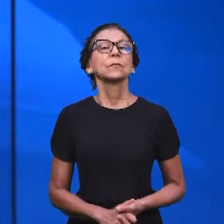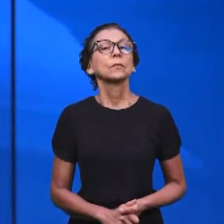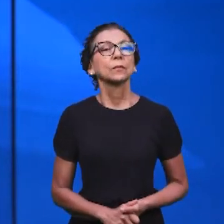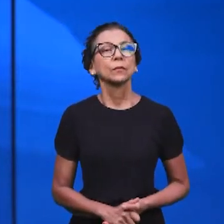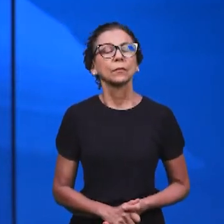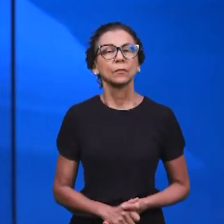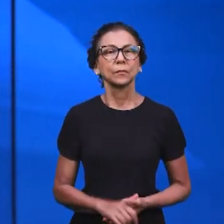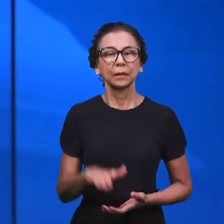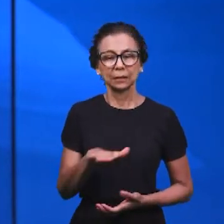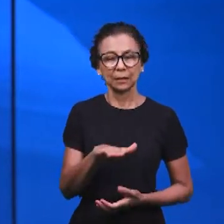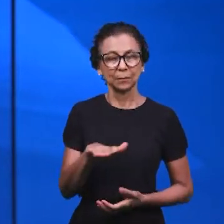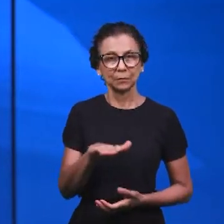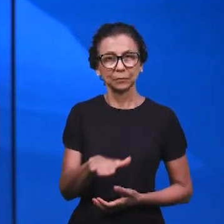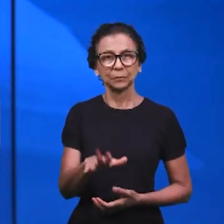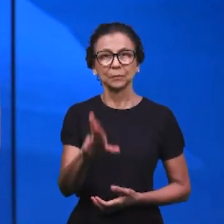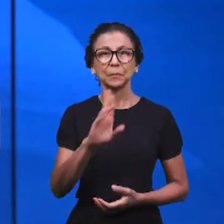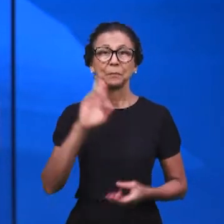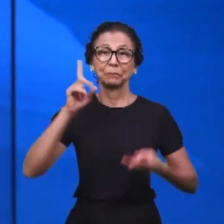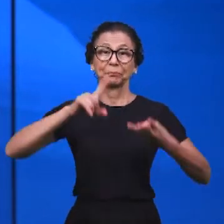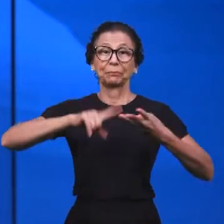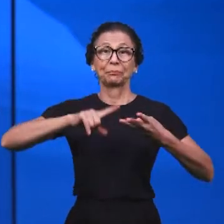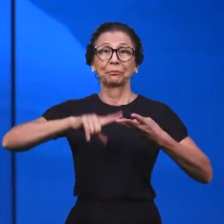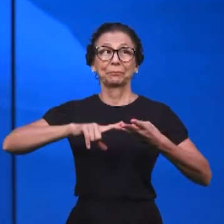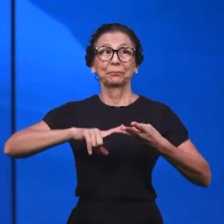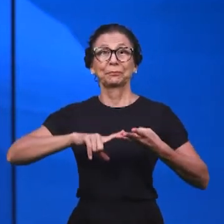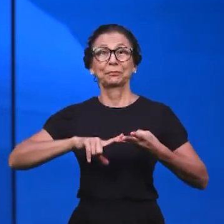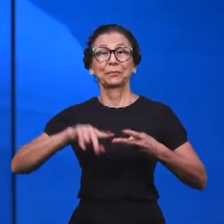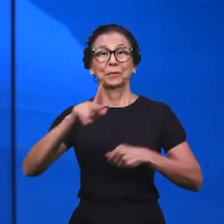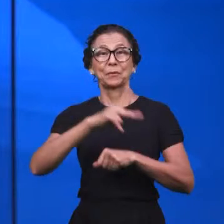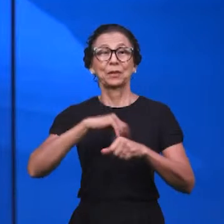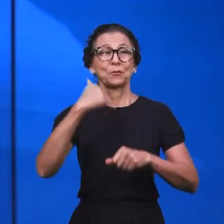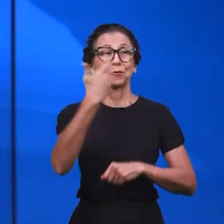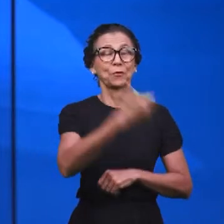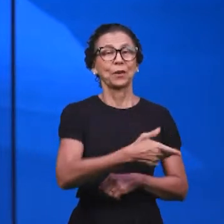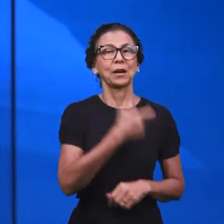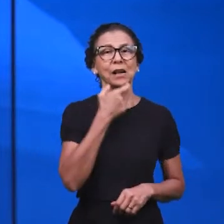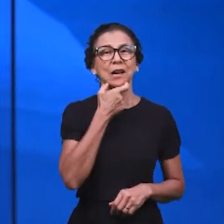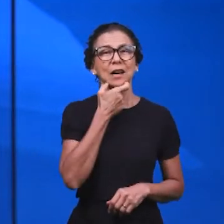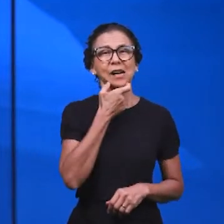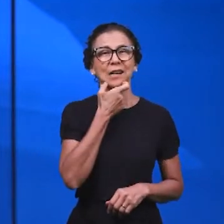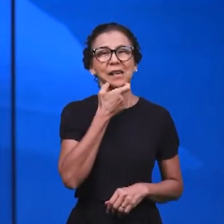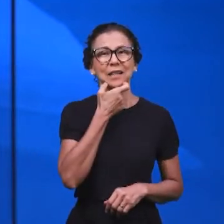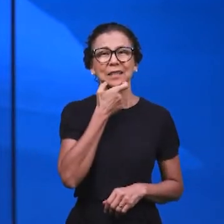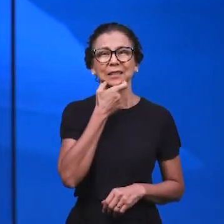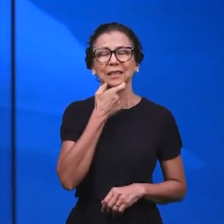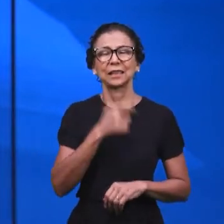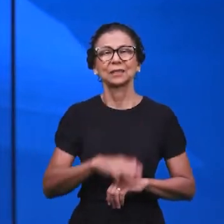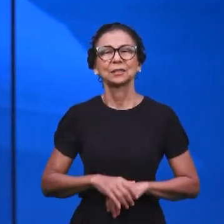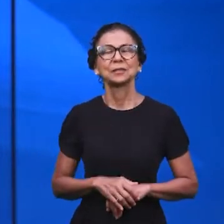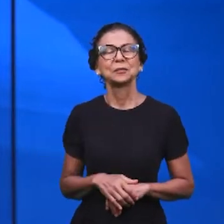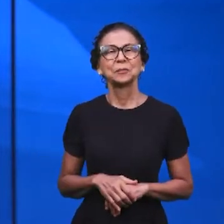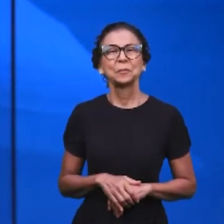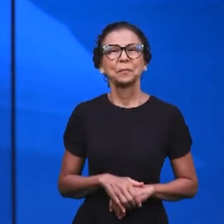responder também. Em terceiro lugar, nós vamos agora para a Inglaterra, quando a Maria Elisa